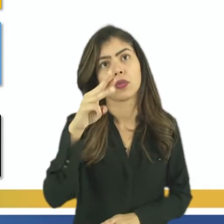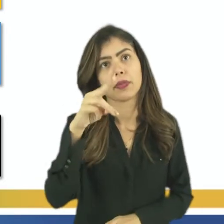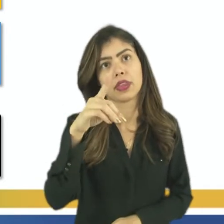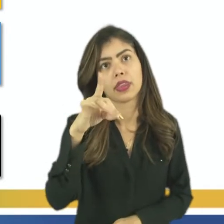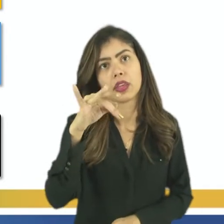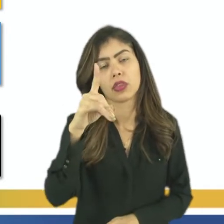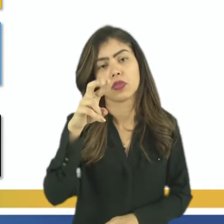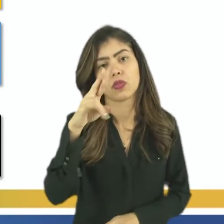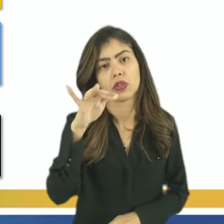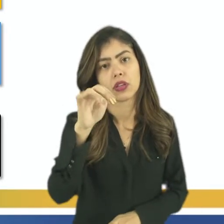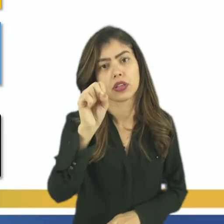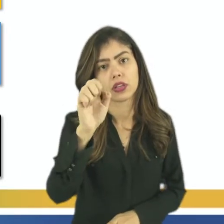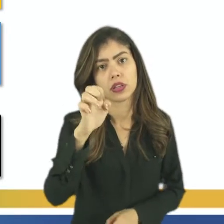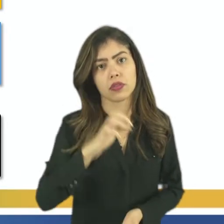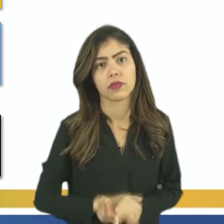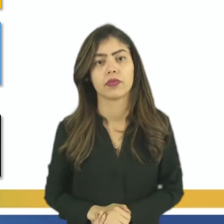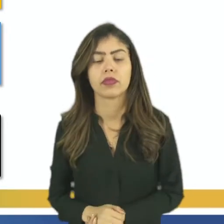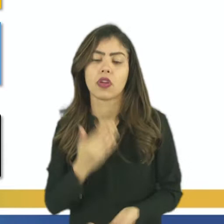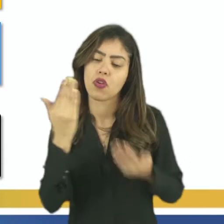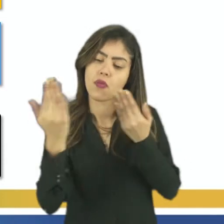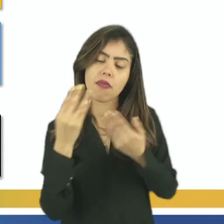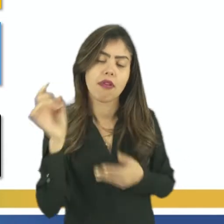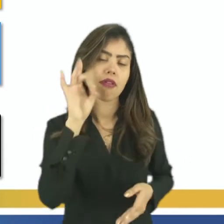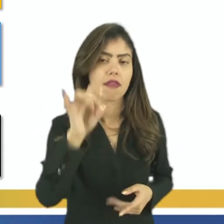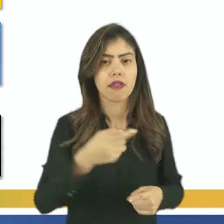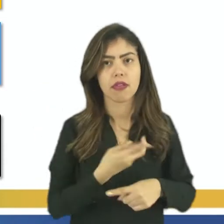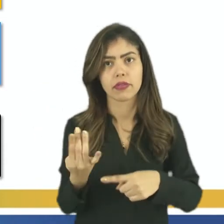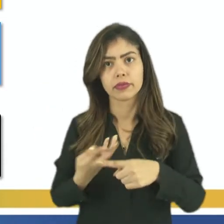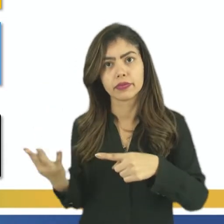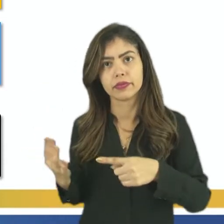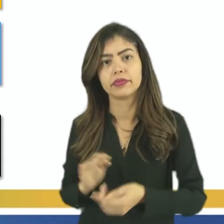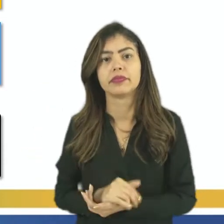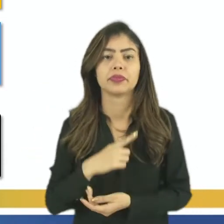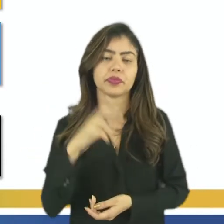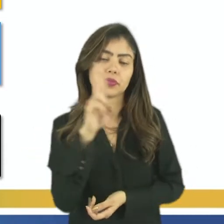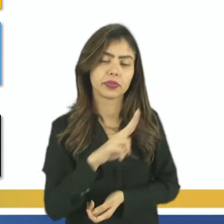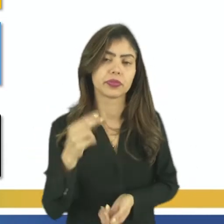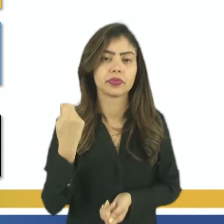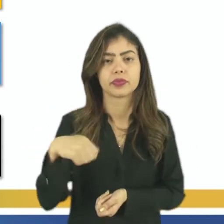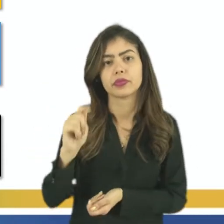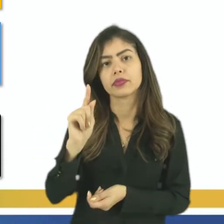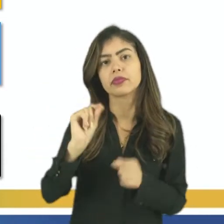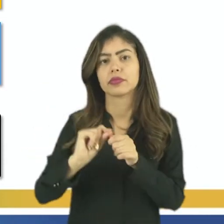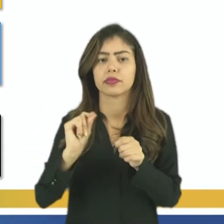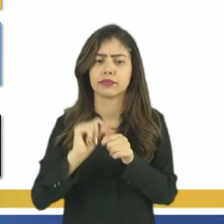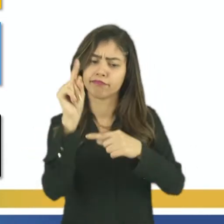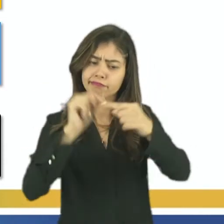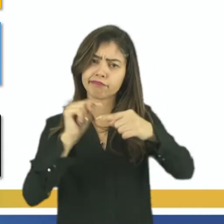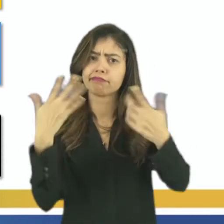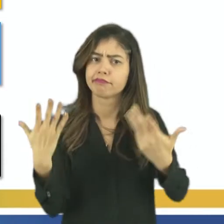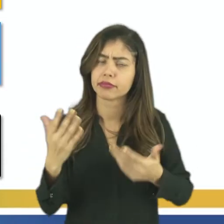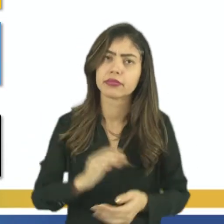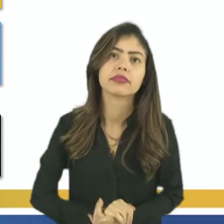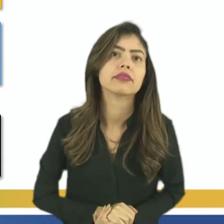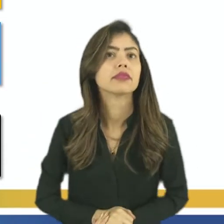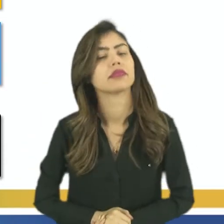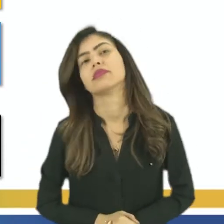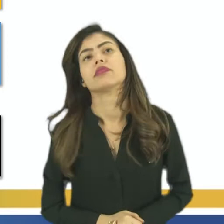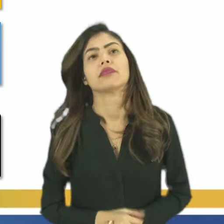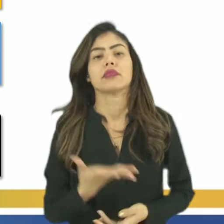deve na dores a gente pode comparar nessas frações de maneira mais sutil sem precisar fazer as divisões